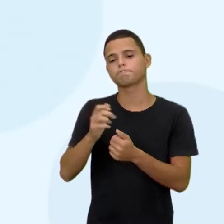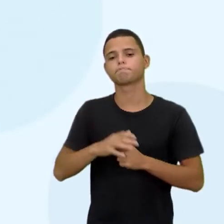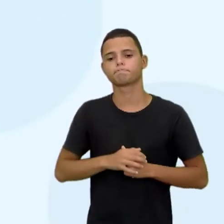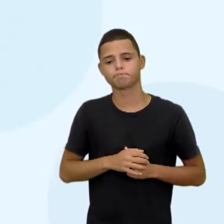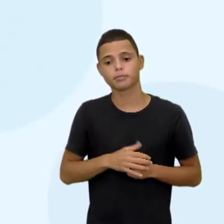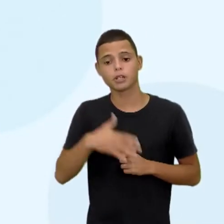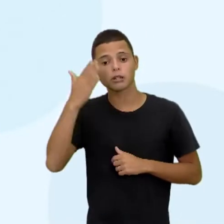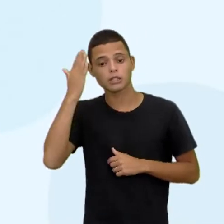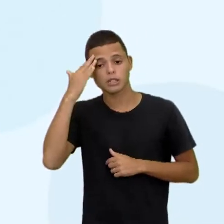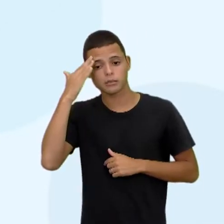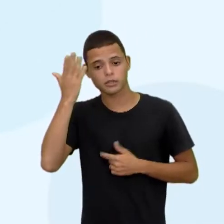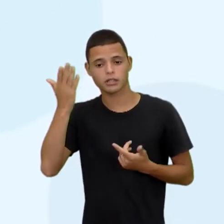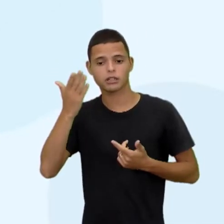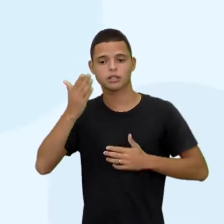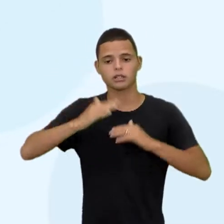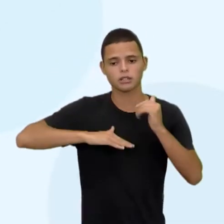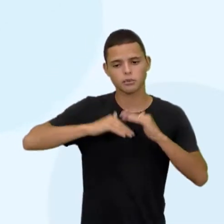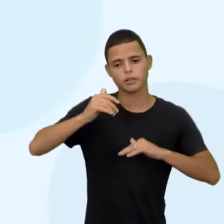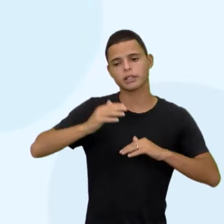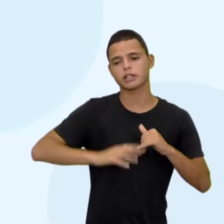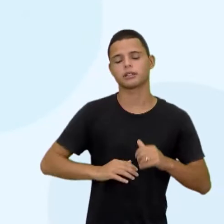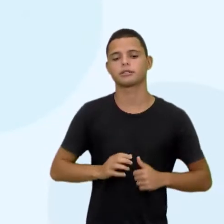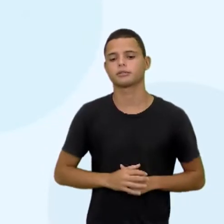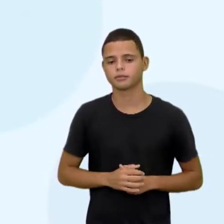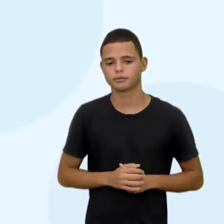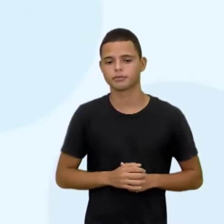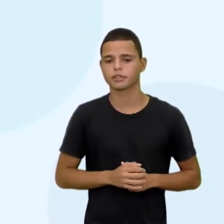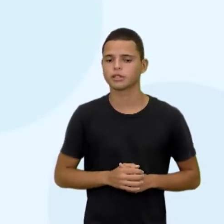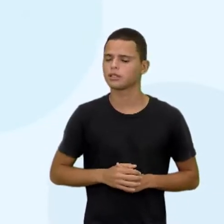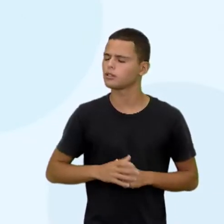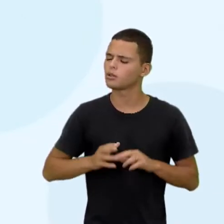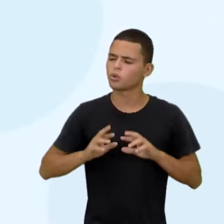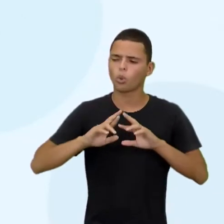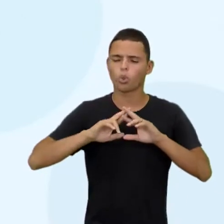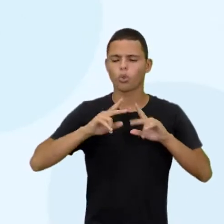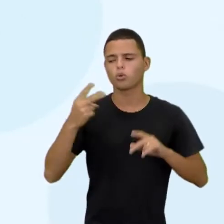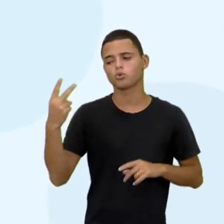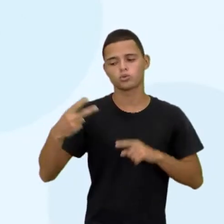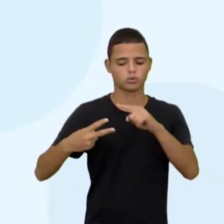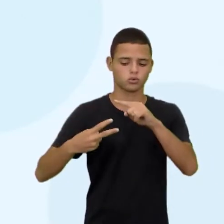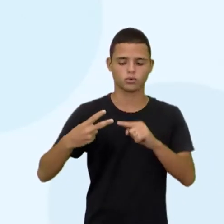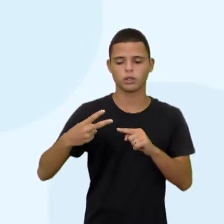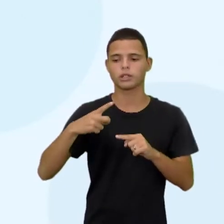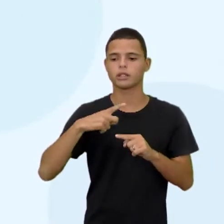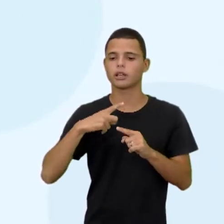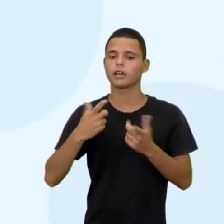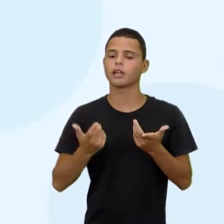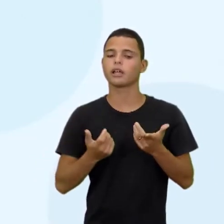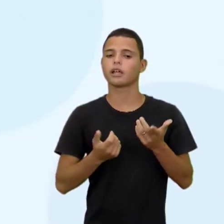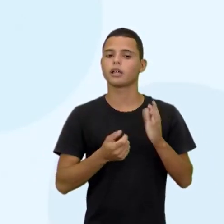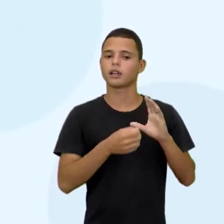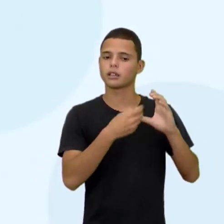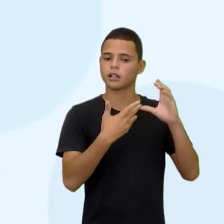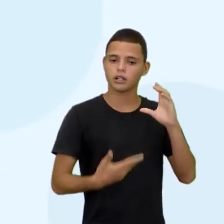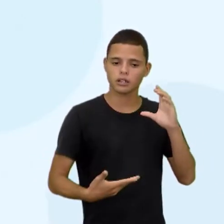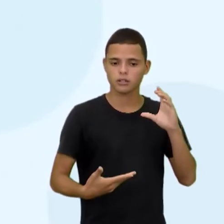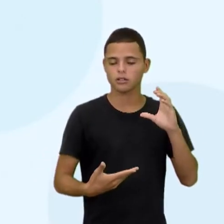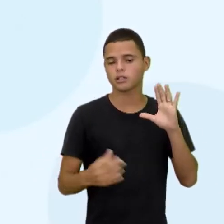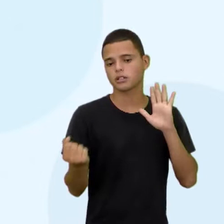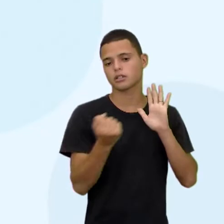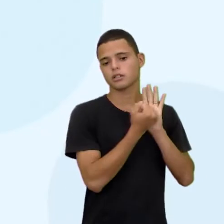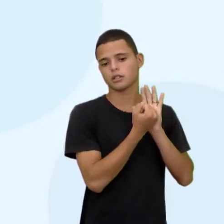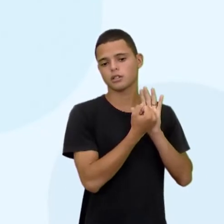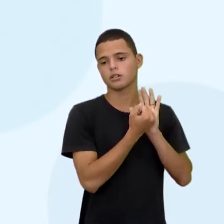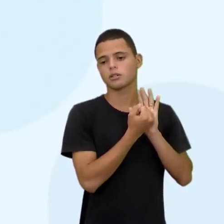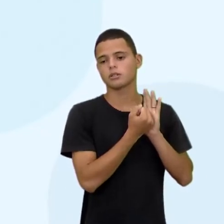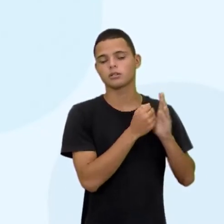os saberes e os modos de fazer. Ambos possuem aspectos simbólicos, posto que carregam a herança